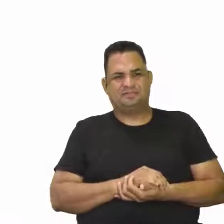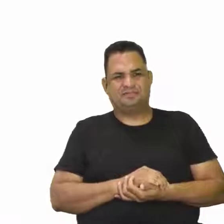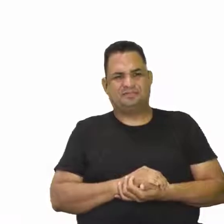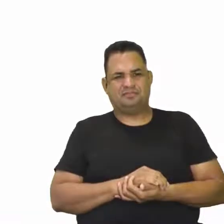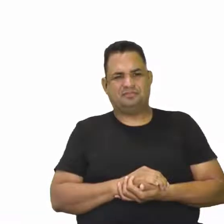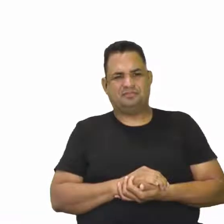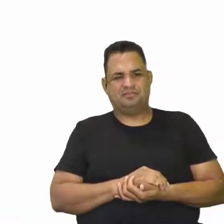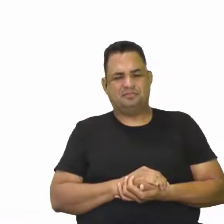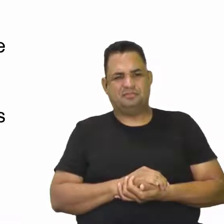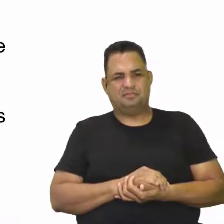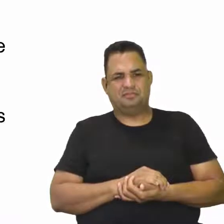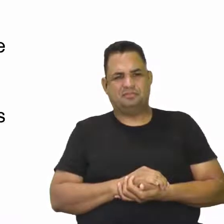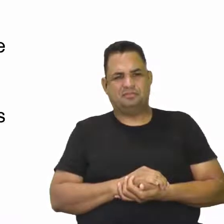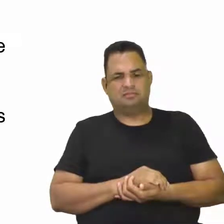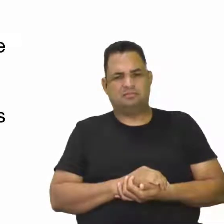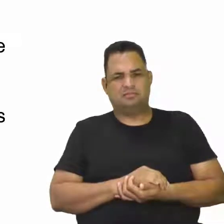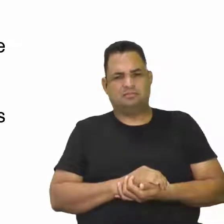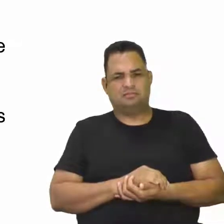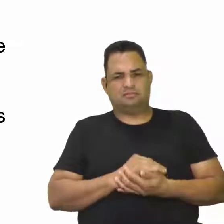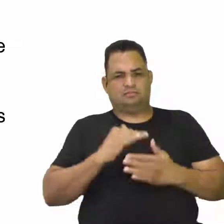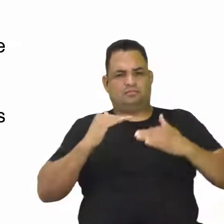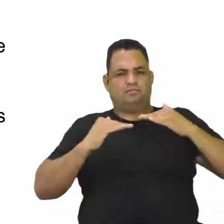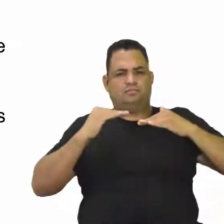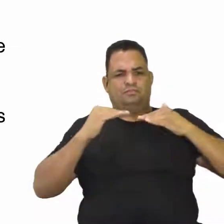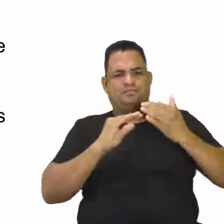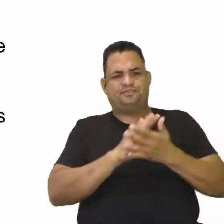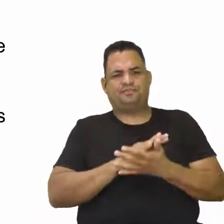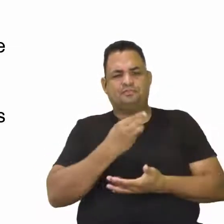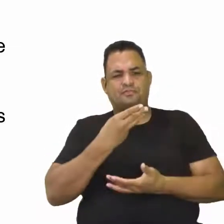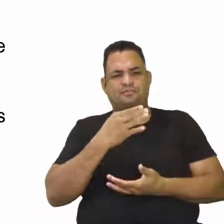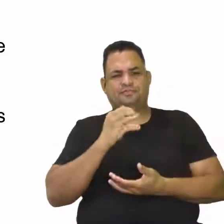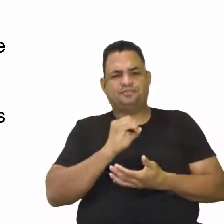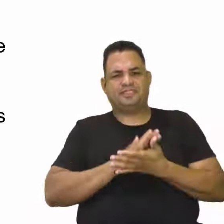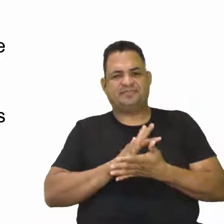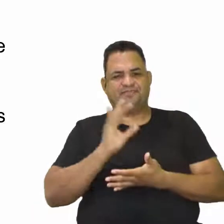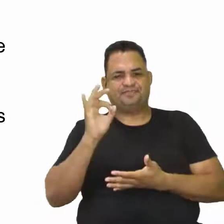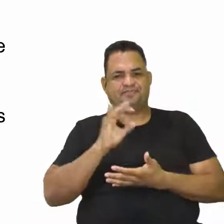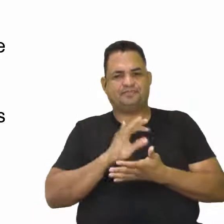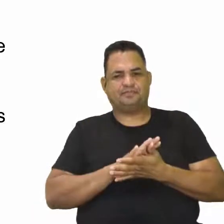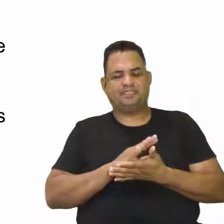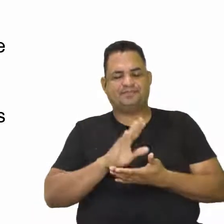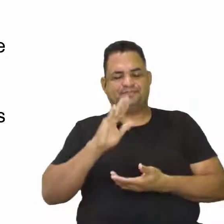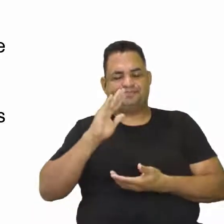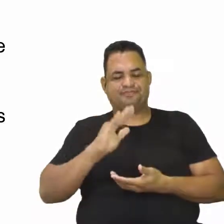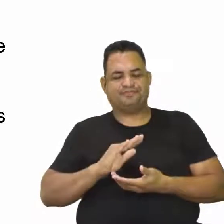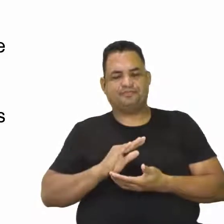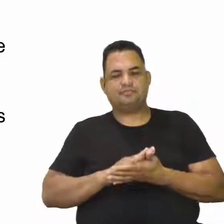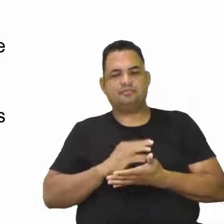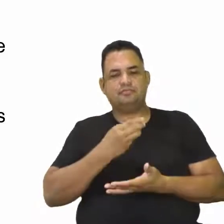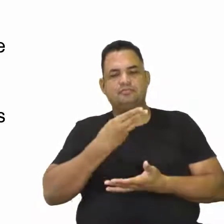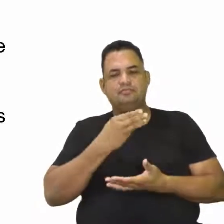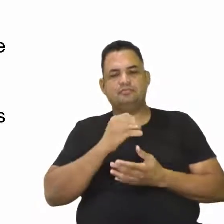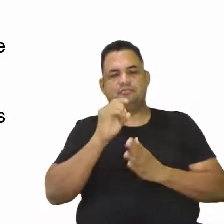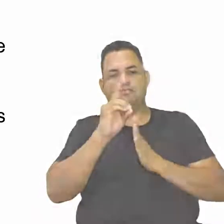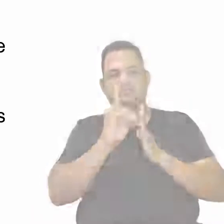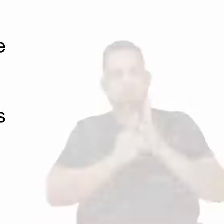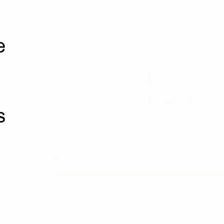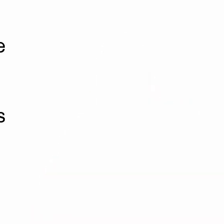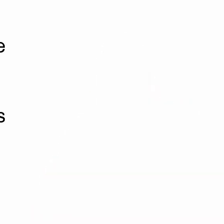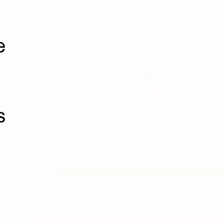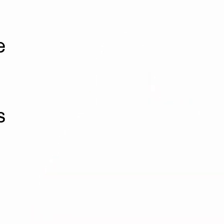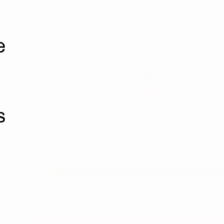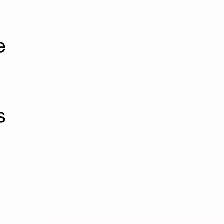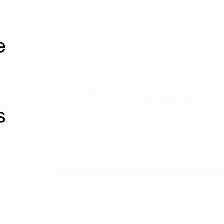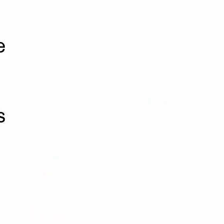54 e 46. É equilibrado, não é? Equilibrado. É. 30% dos usuários têm menos de 3 décadas? Não. Não. Eles foram pesquisados, na